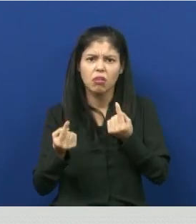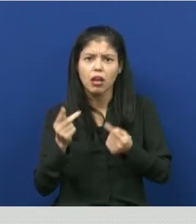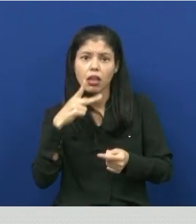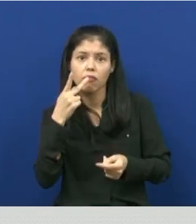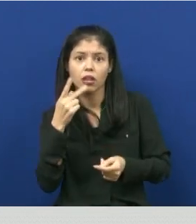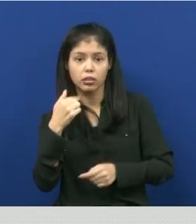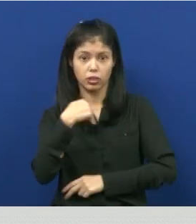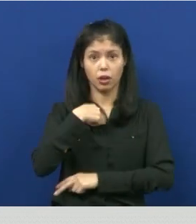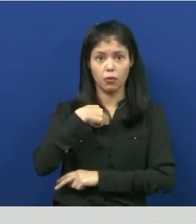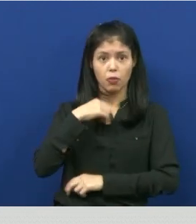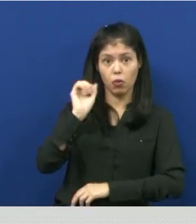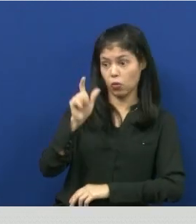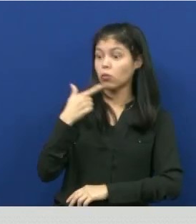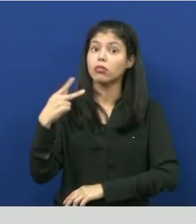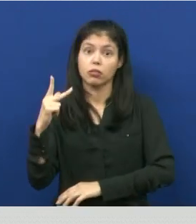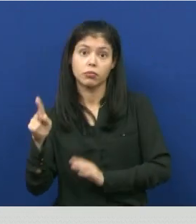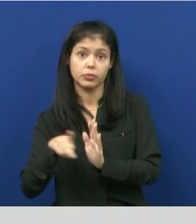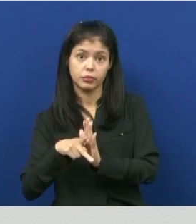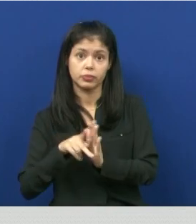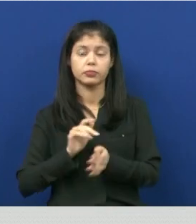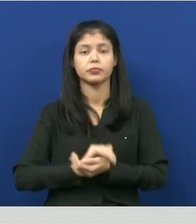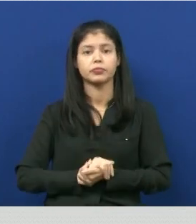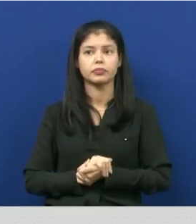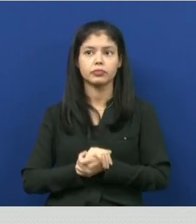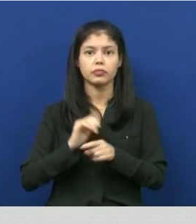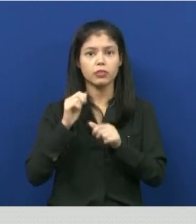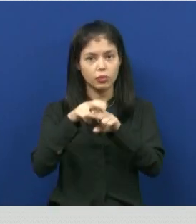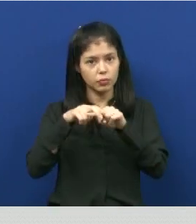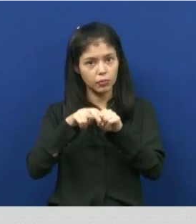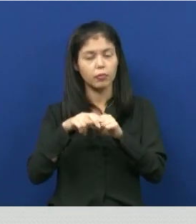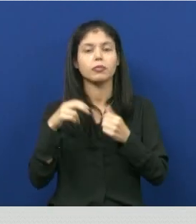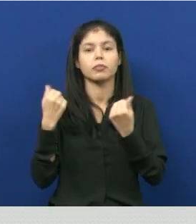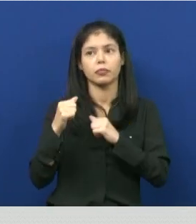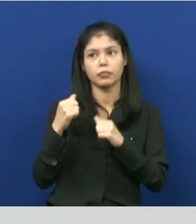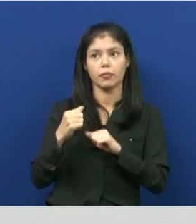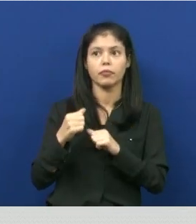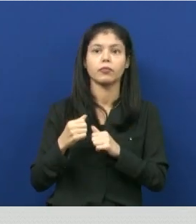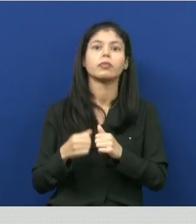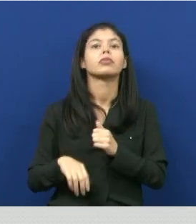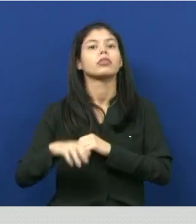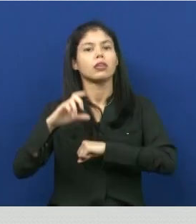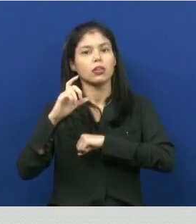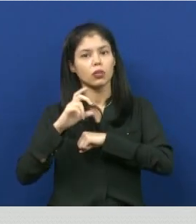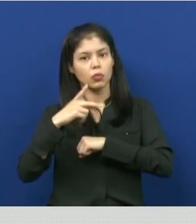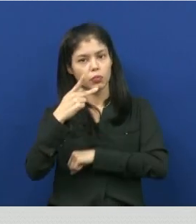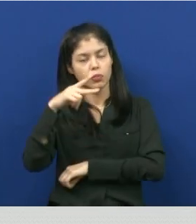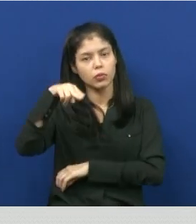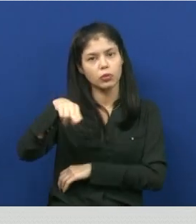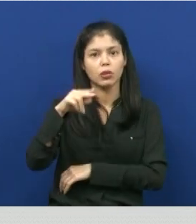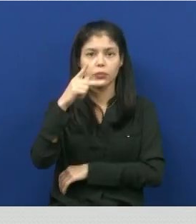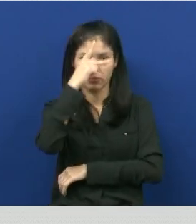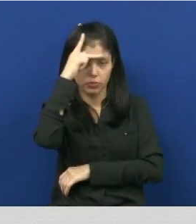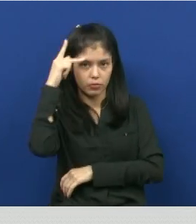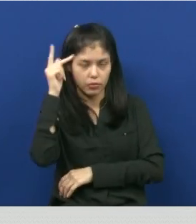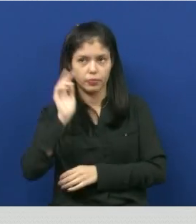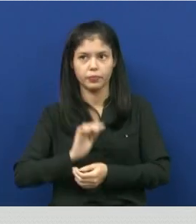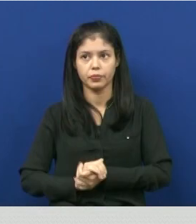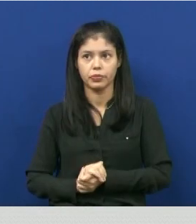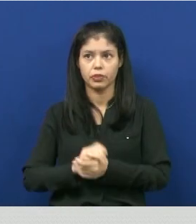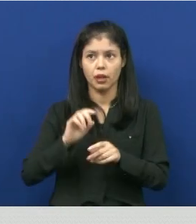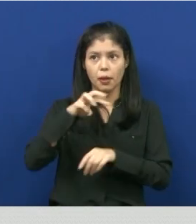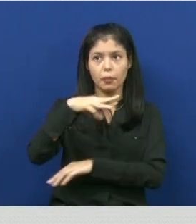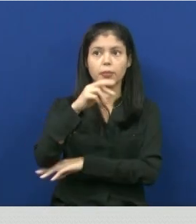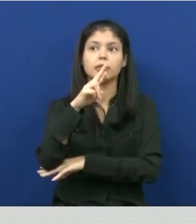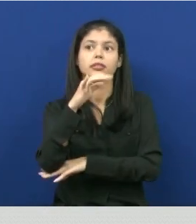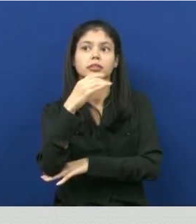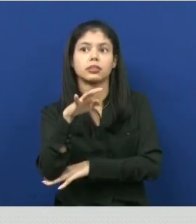sou eu ou ela mesma. Por isso, preciso enfatizar o meu pronome pessoal. E então, vamos lá.